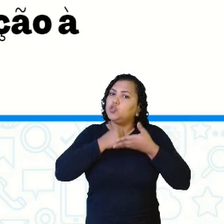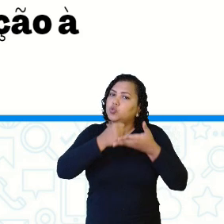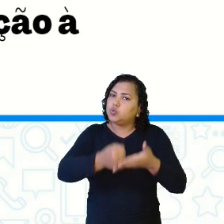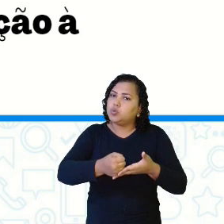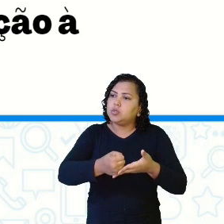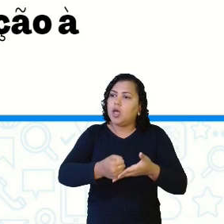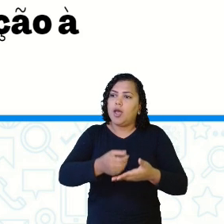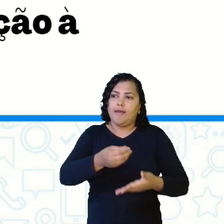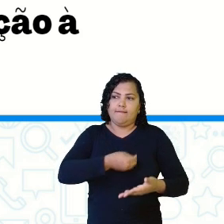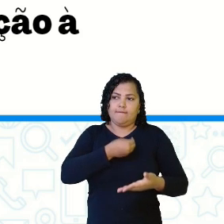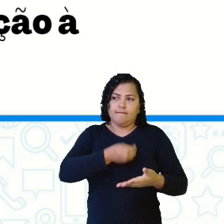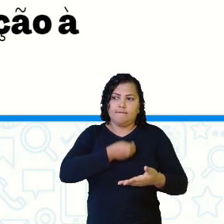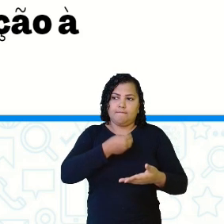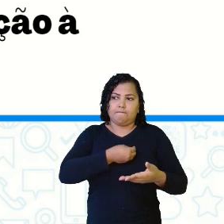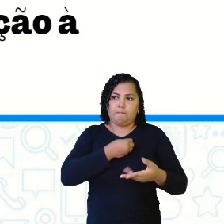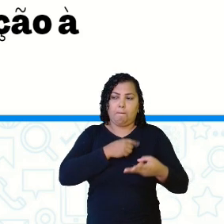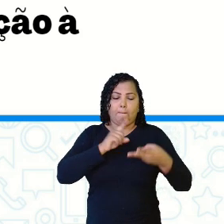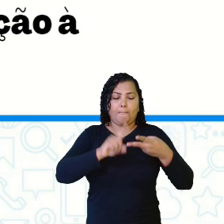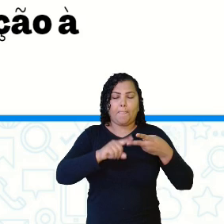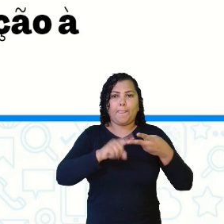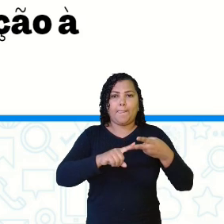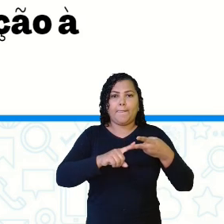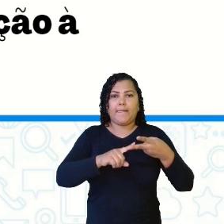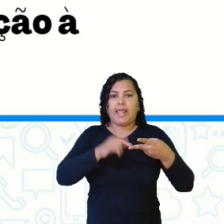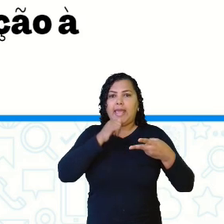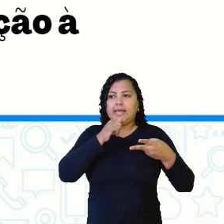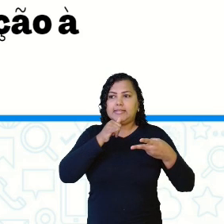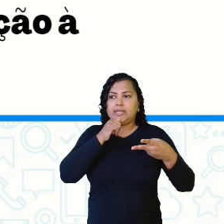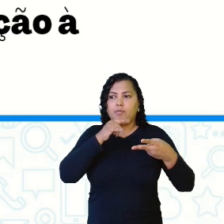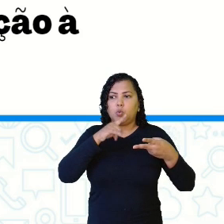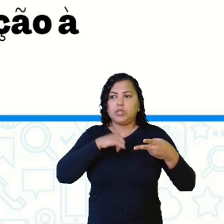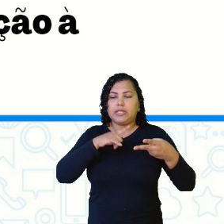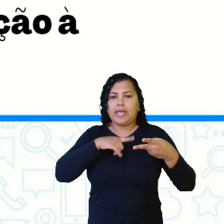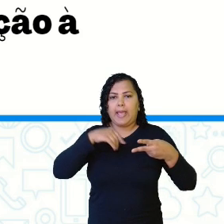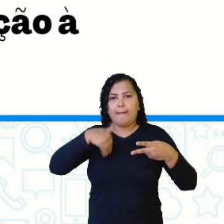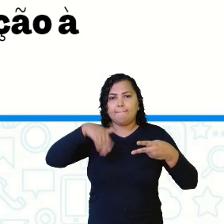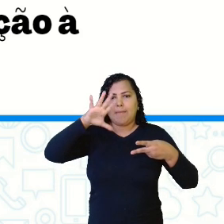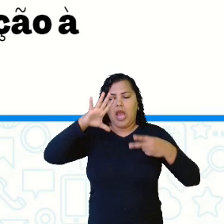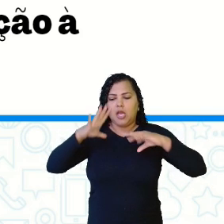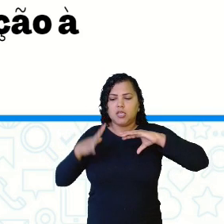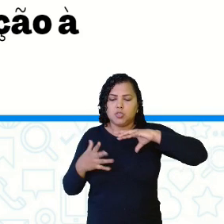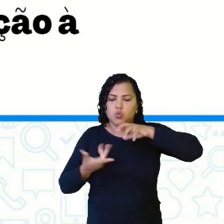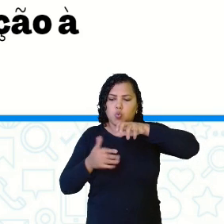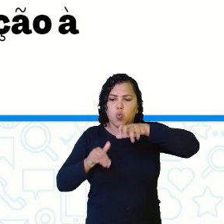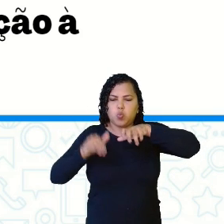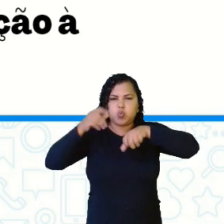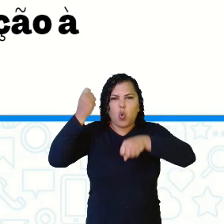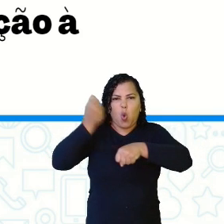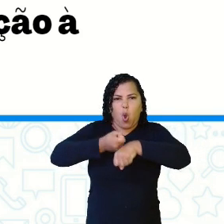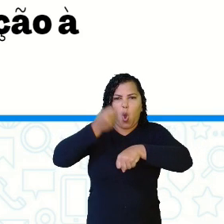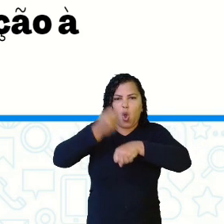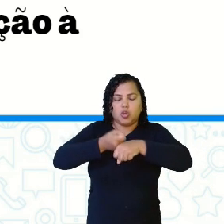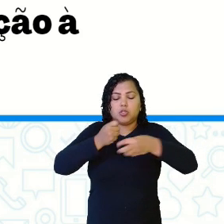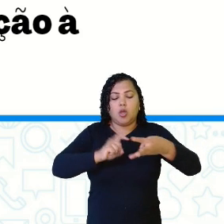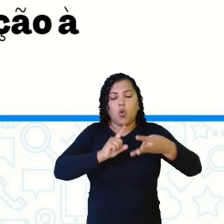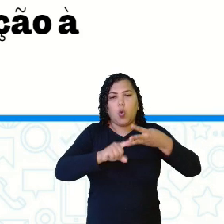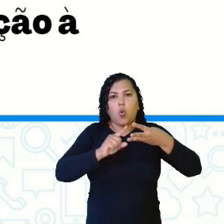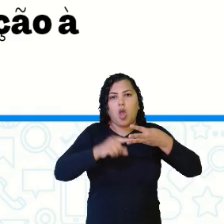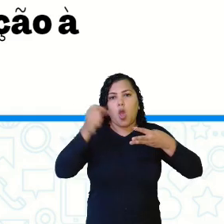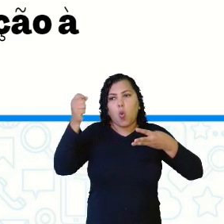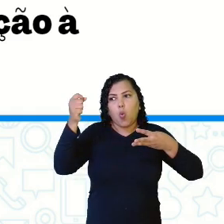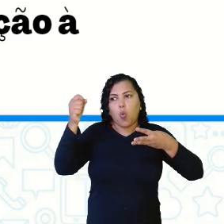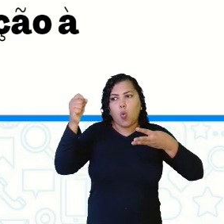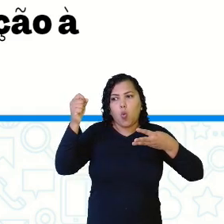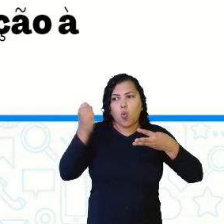maior parte de sua superfície coberta por rochas, ou é o último planeta do Sistema Solar em relação à distância do